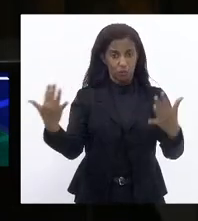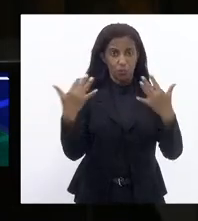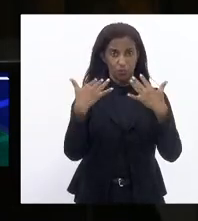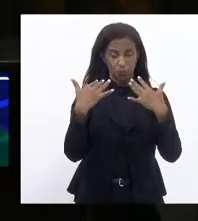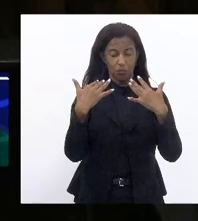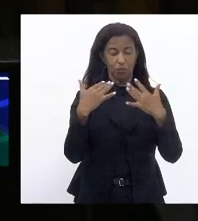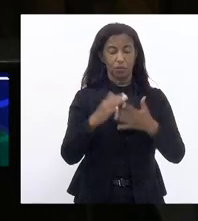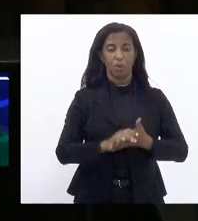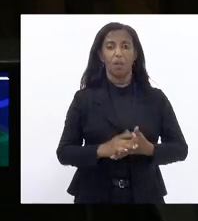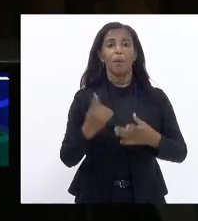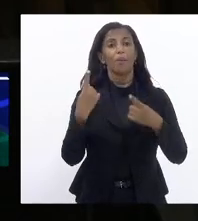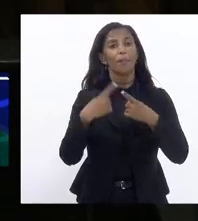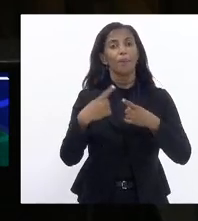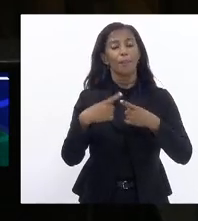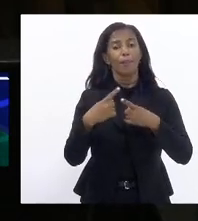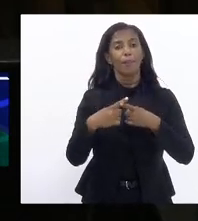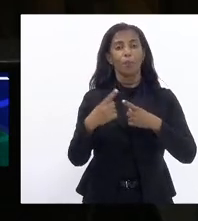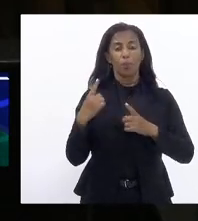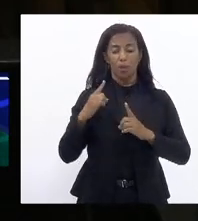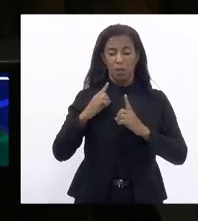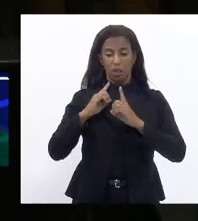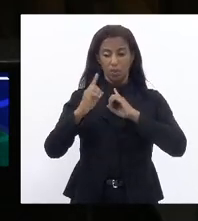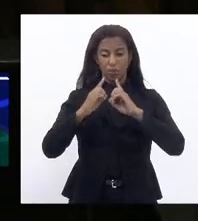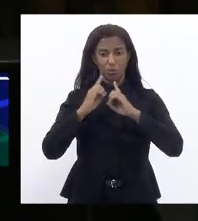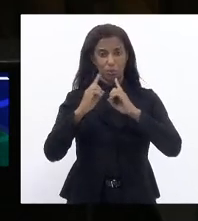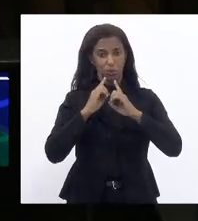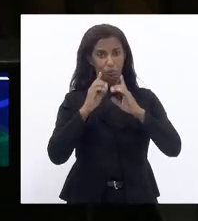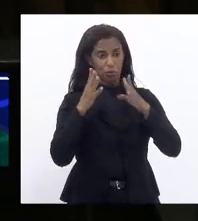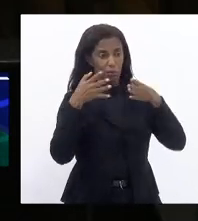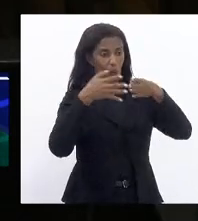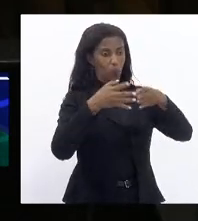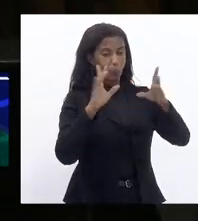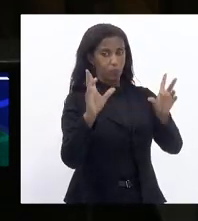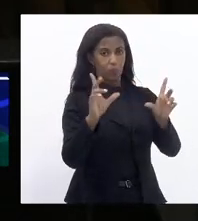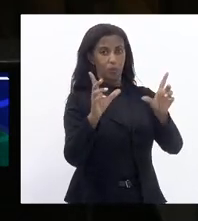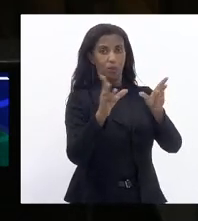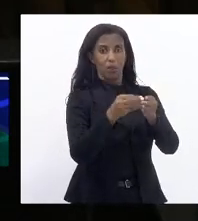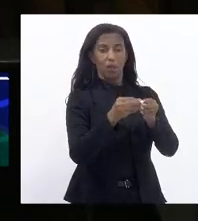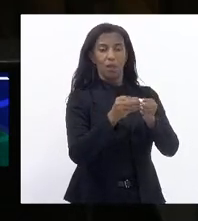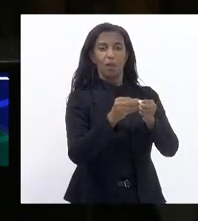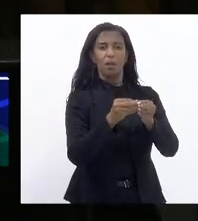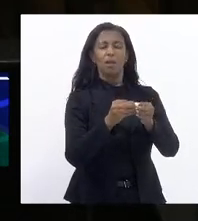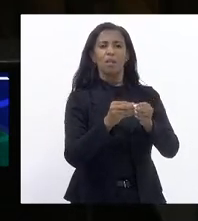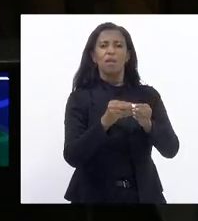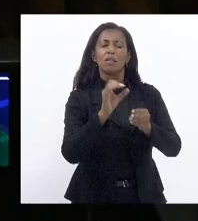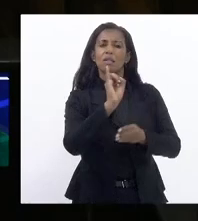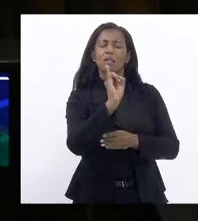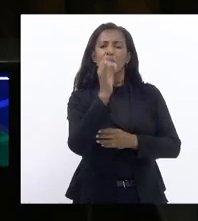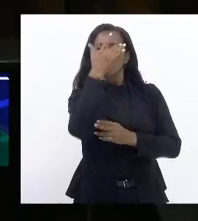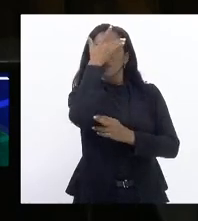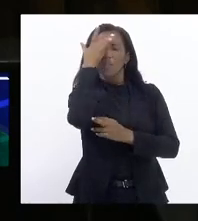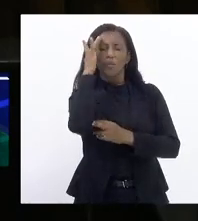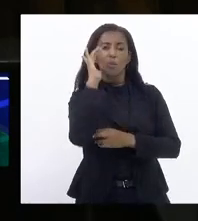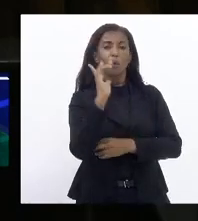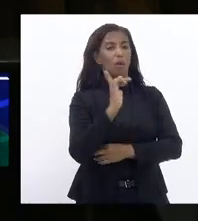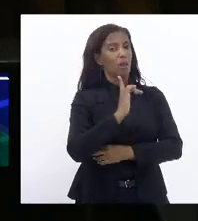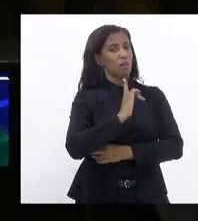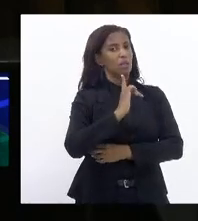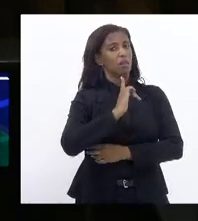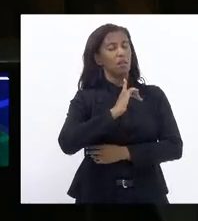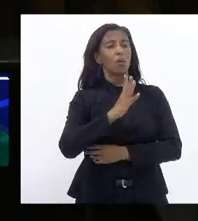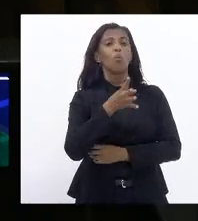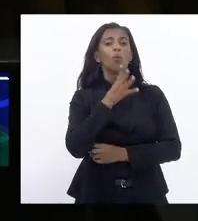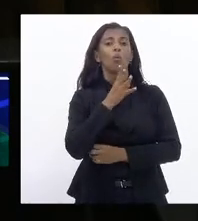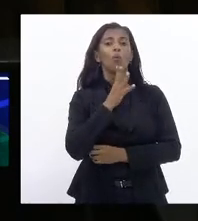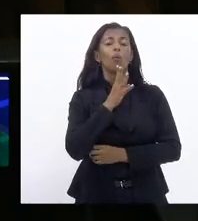questão, porque a gente discutiu intensamente e sem que as pessoas tenham o conhecimento